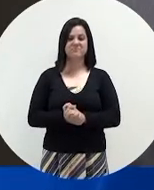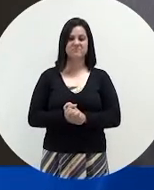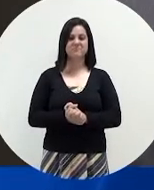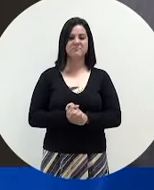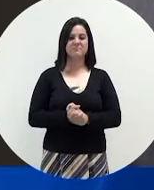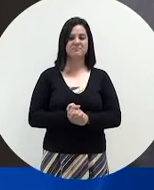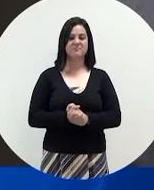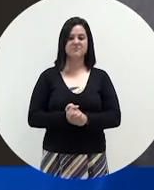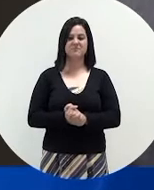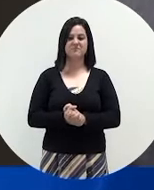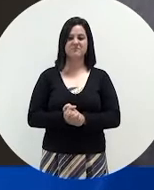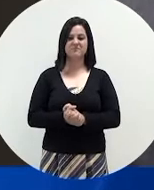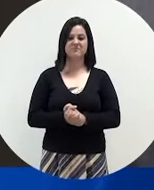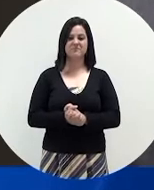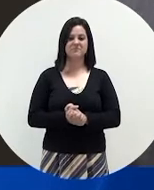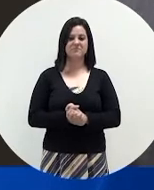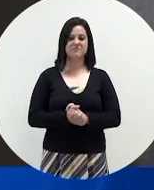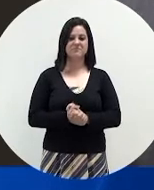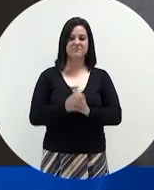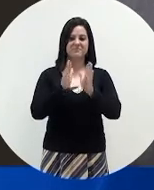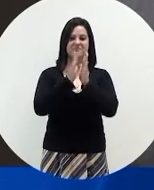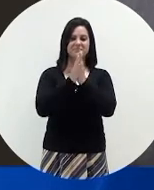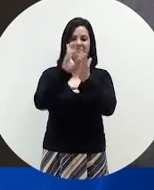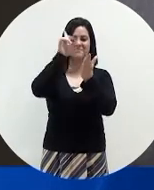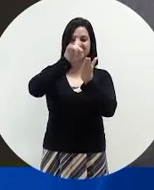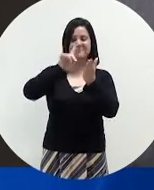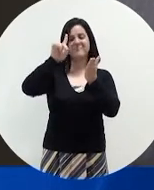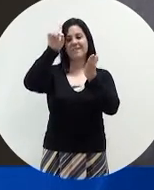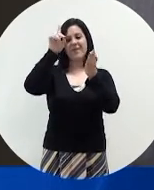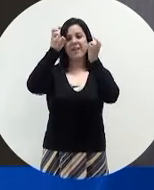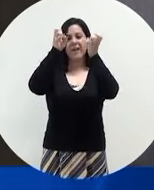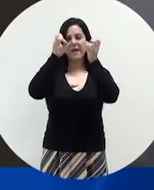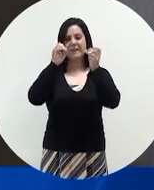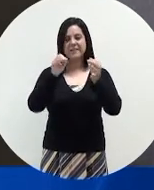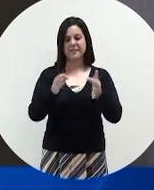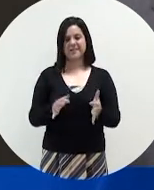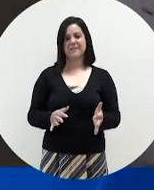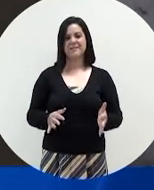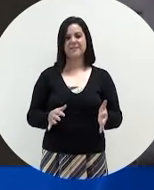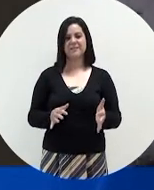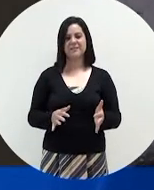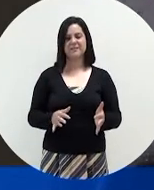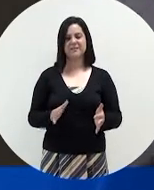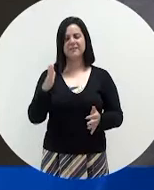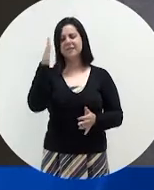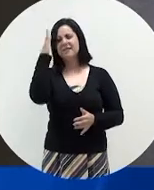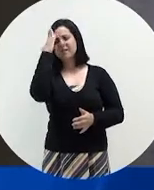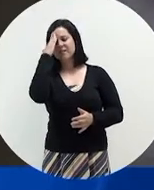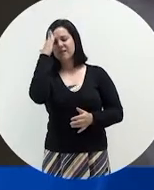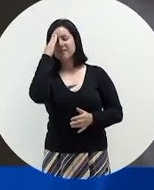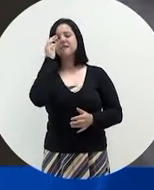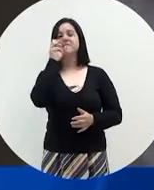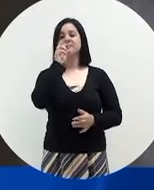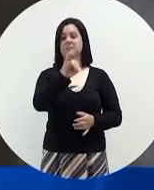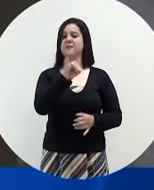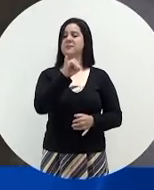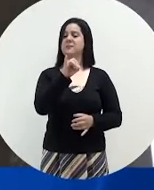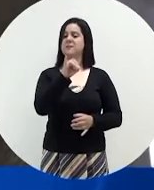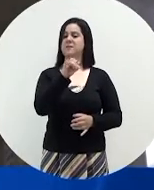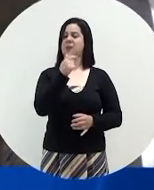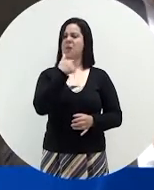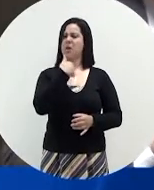potestades, tudo foi criado por meio dele e para ele. Que coisa tremenda!